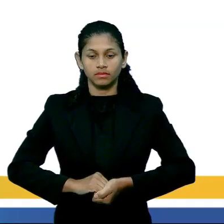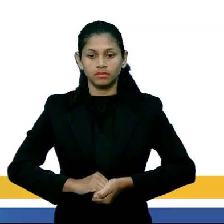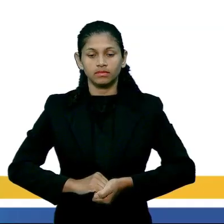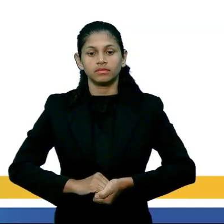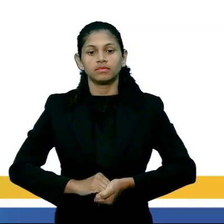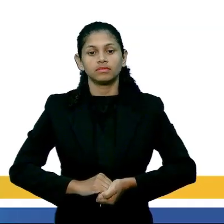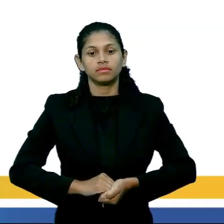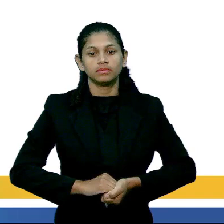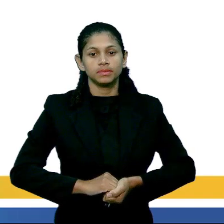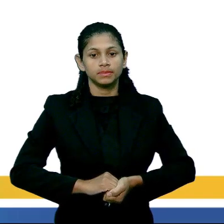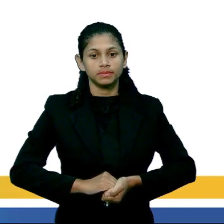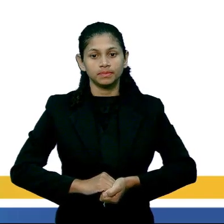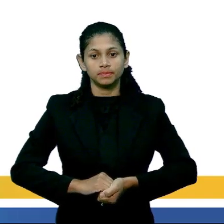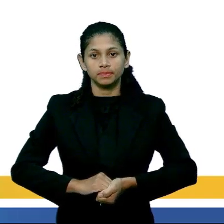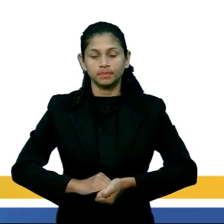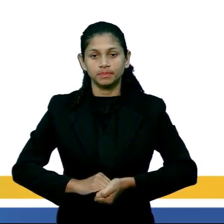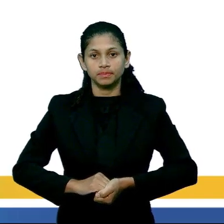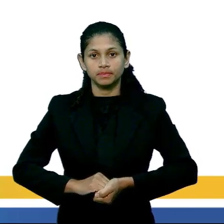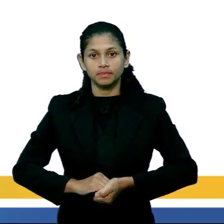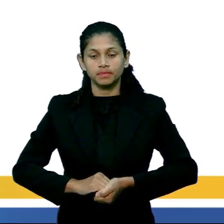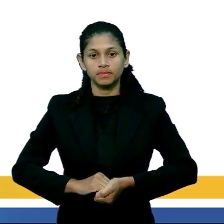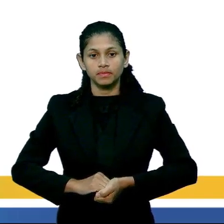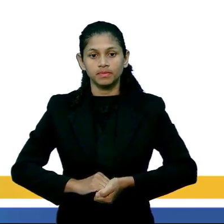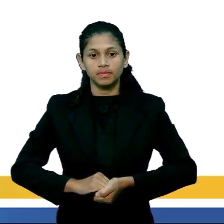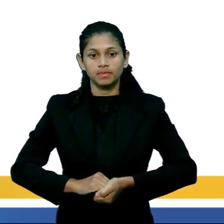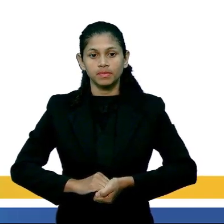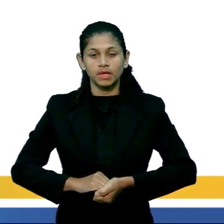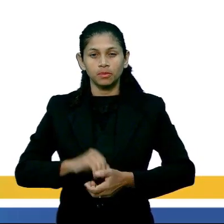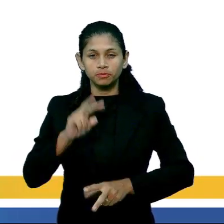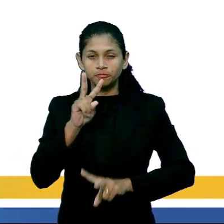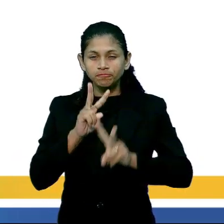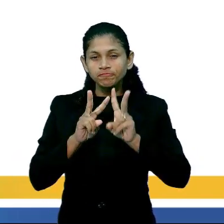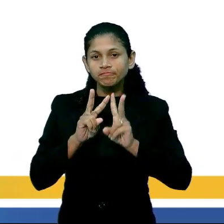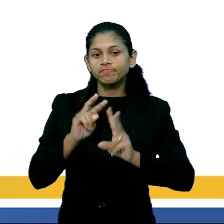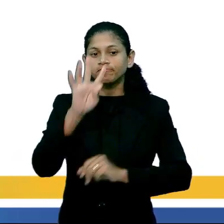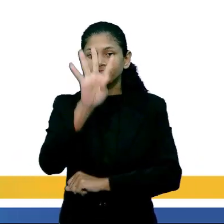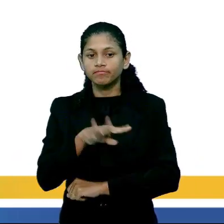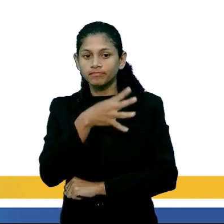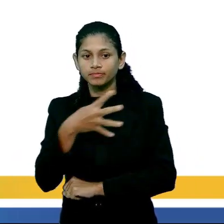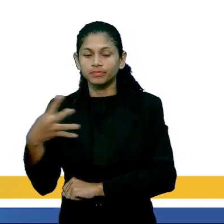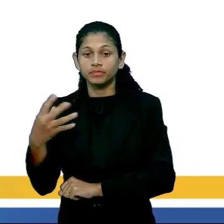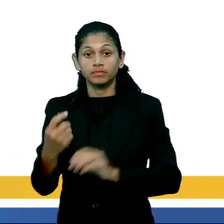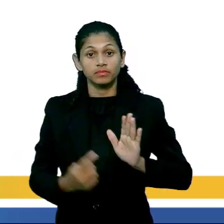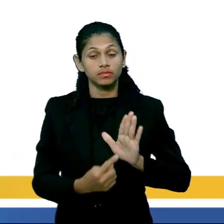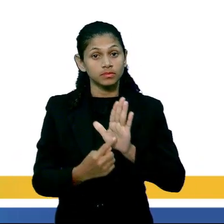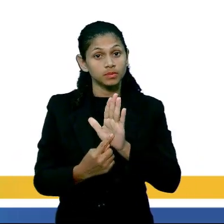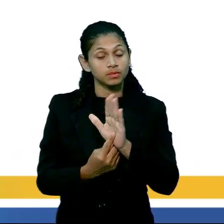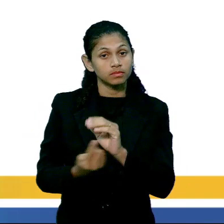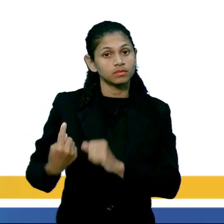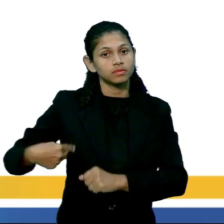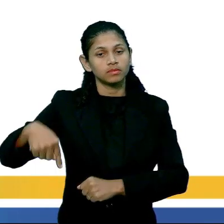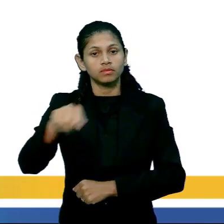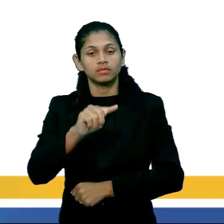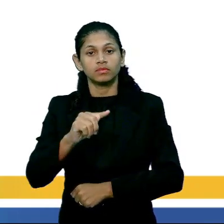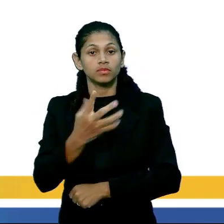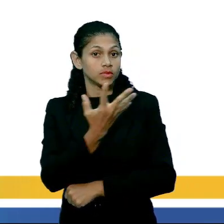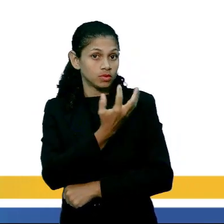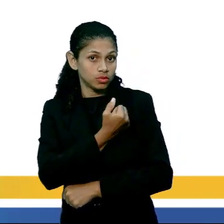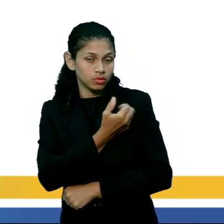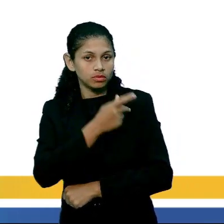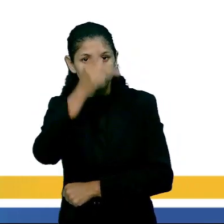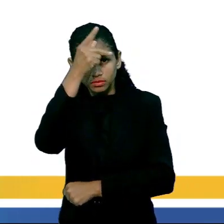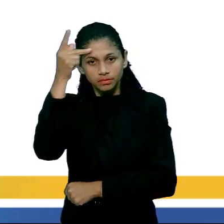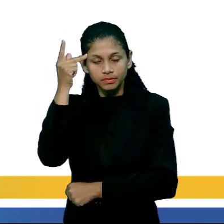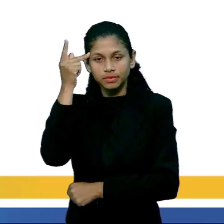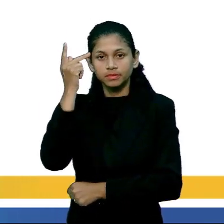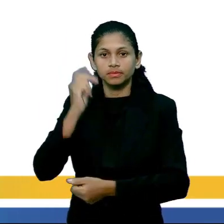Olha só pessoal vamos ver aqui a tabela a tabela vai mostrar aqui para vocês número